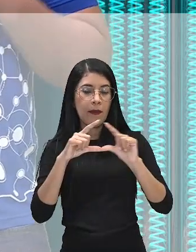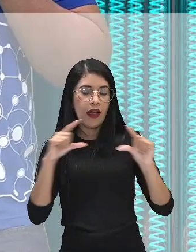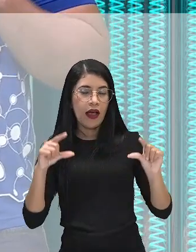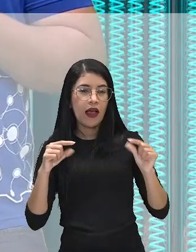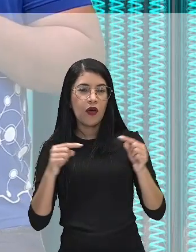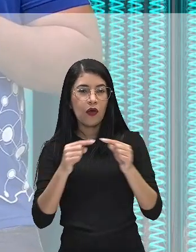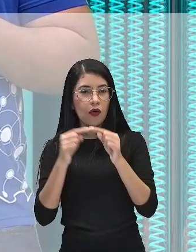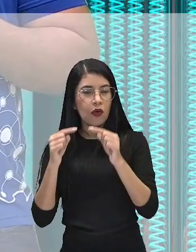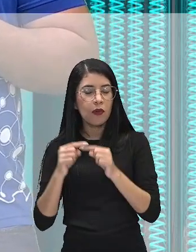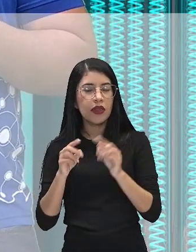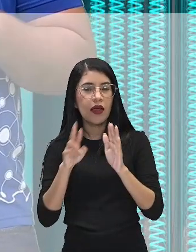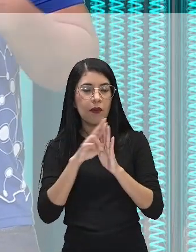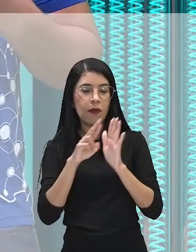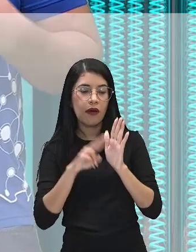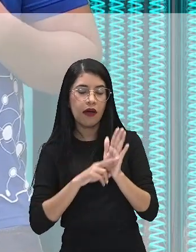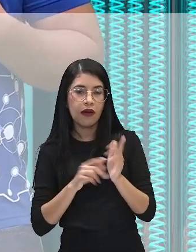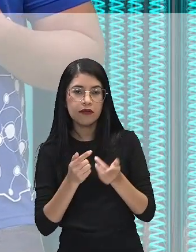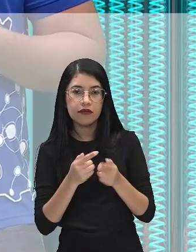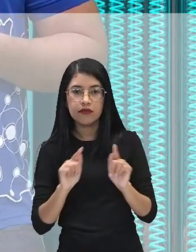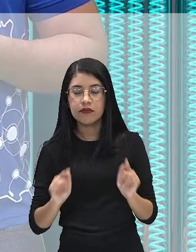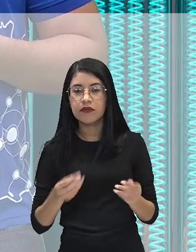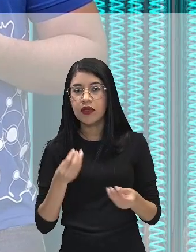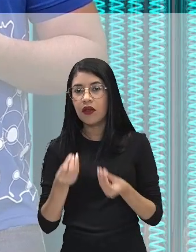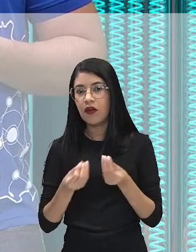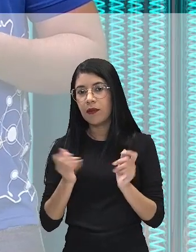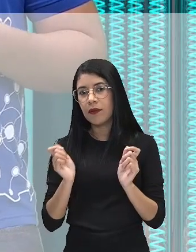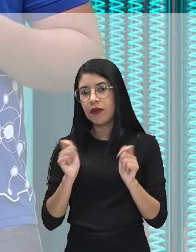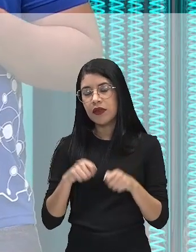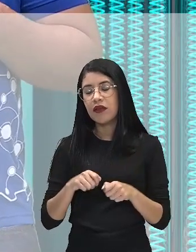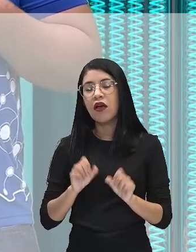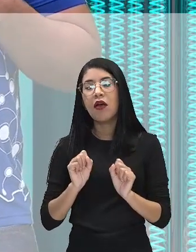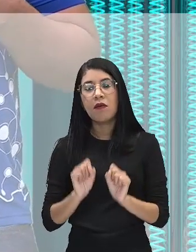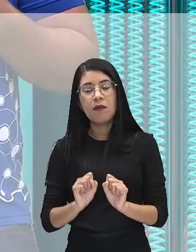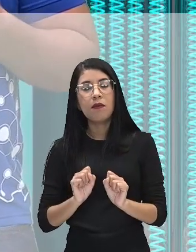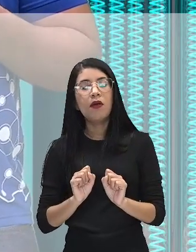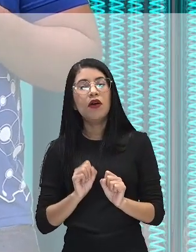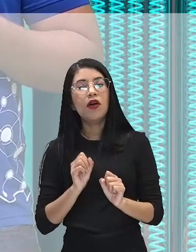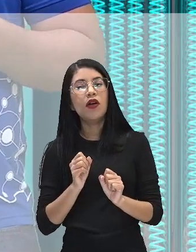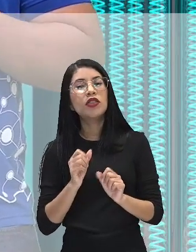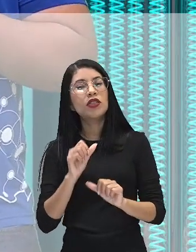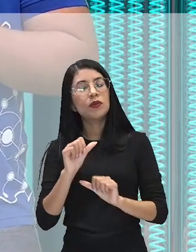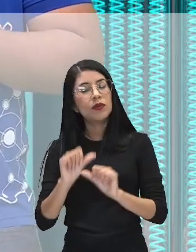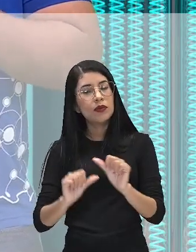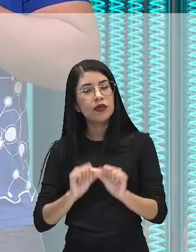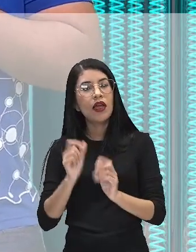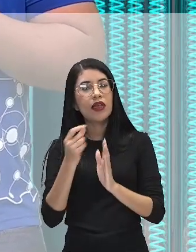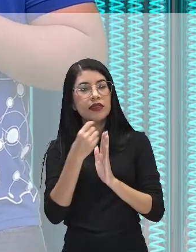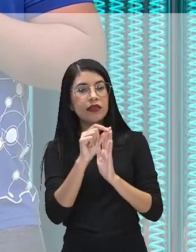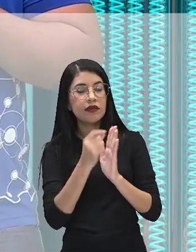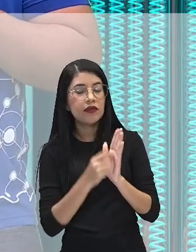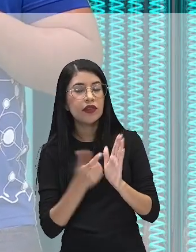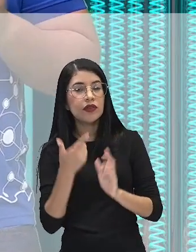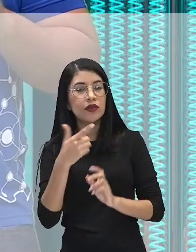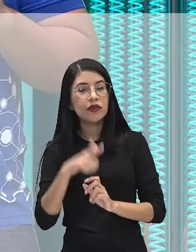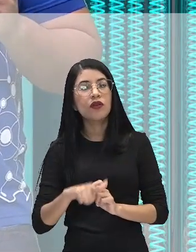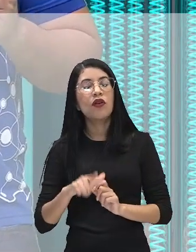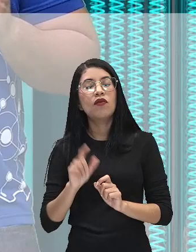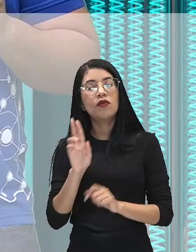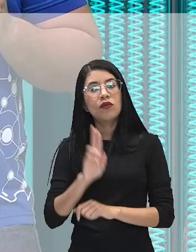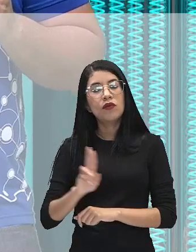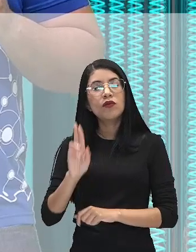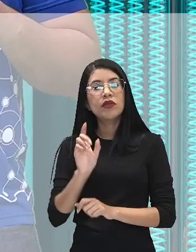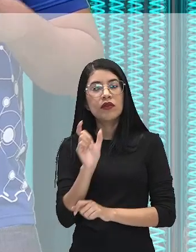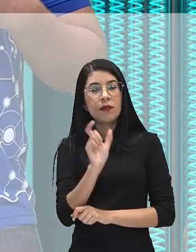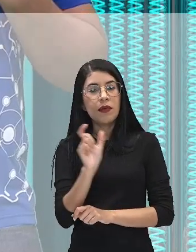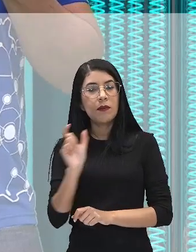padrão, às regras gramaticais? Nós podemos reescrever, empregando, claro, as palavras lá que foram apresentadas na